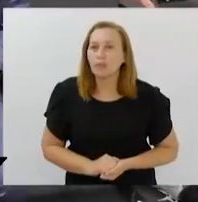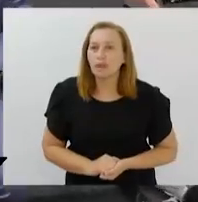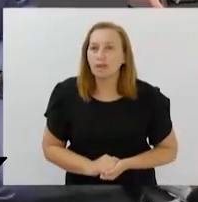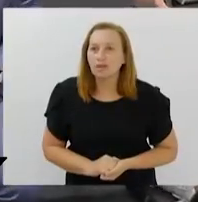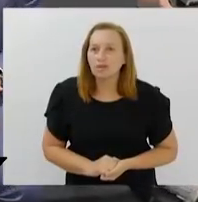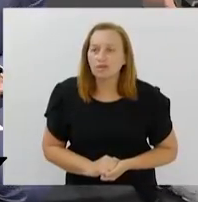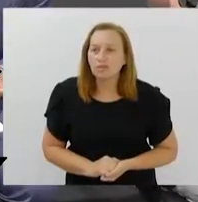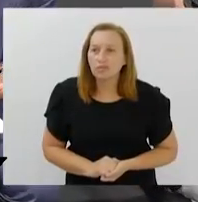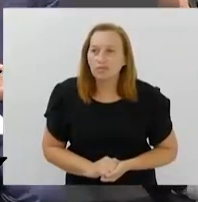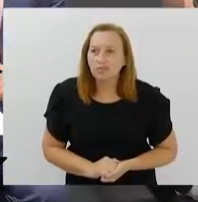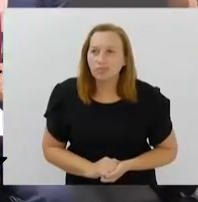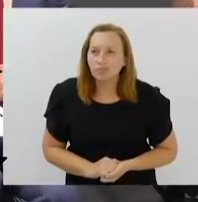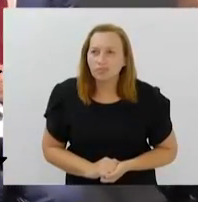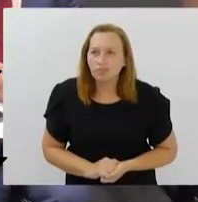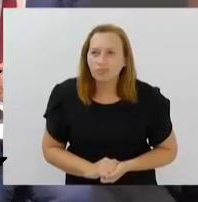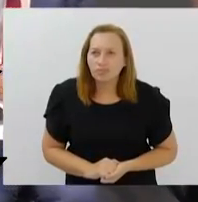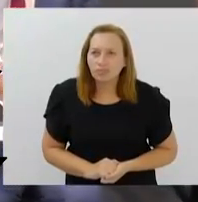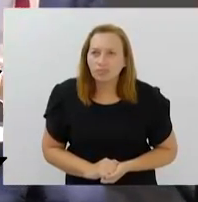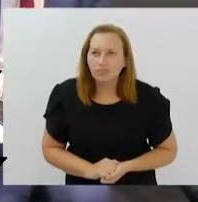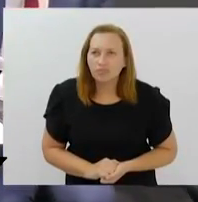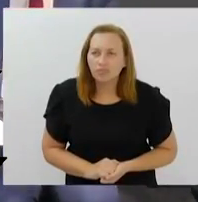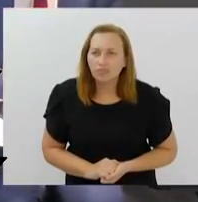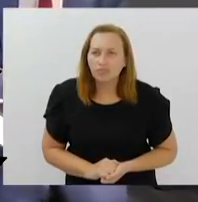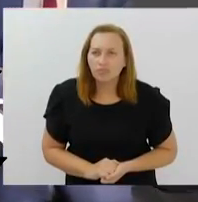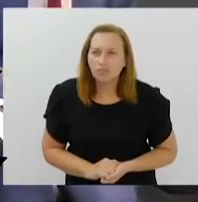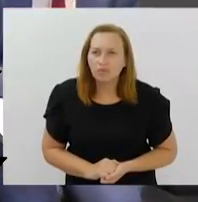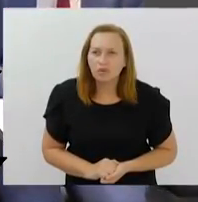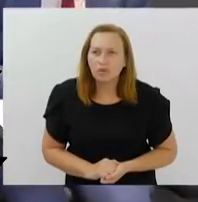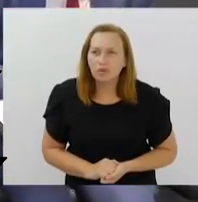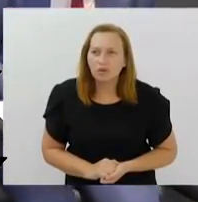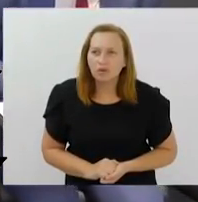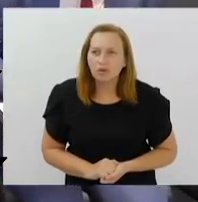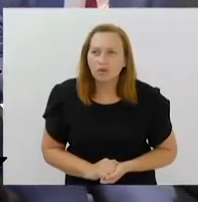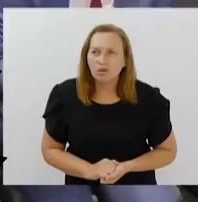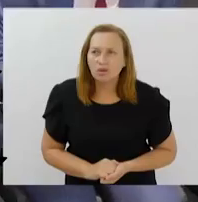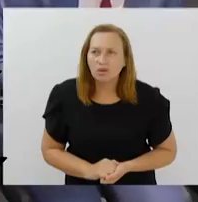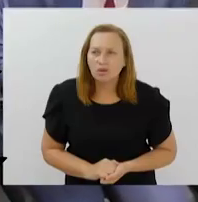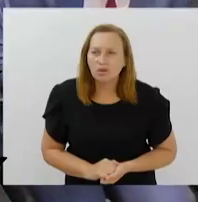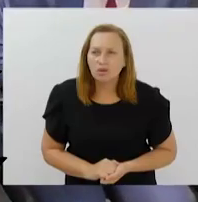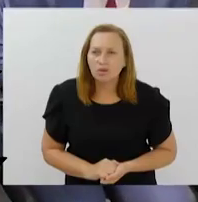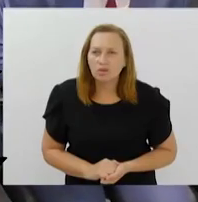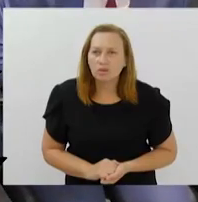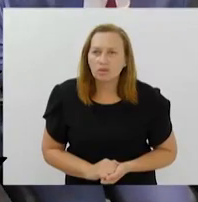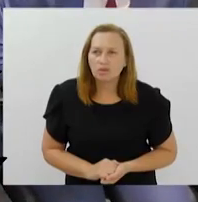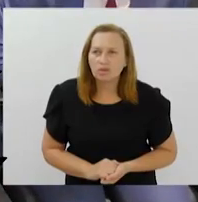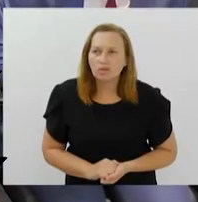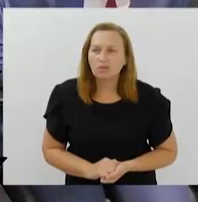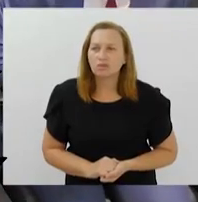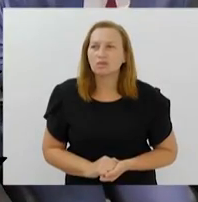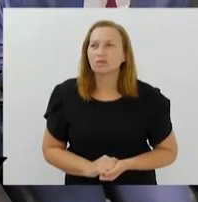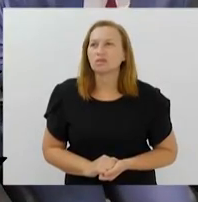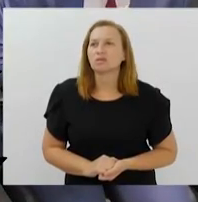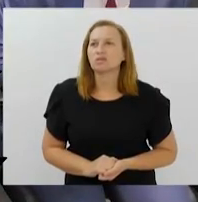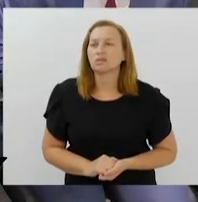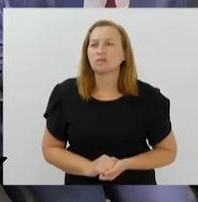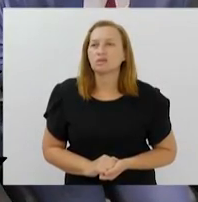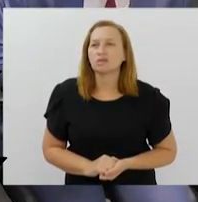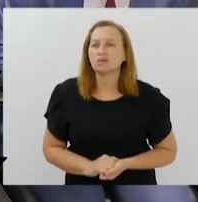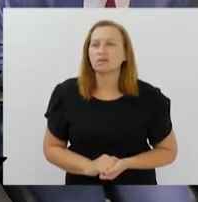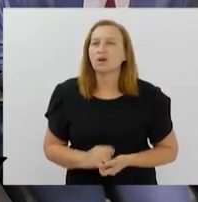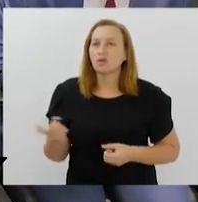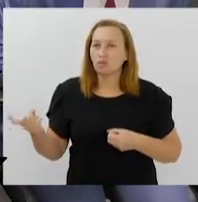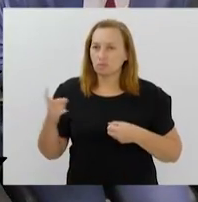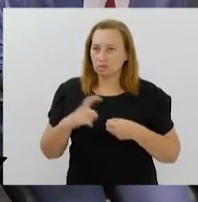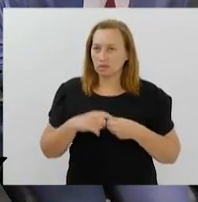aa das vidas aqui ó aqui ó o lucro não pode estar Acima das vidas retomando